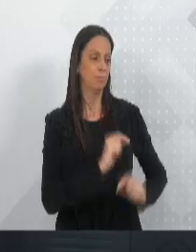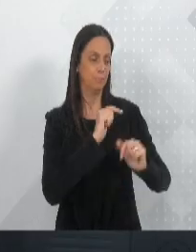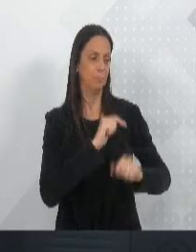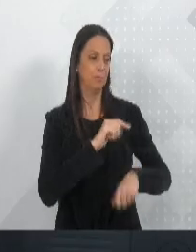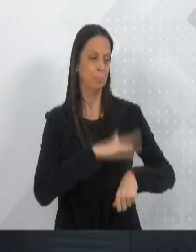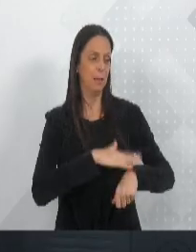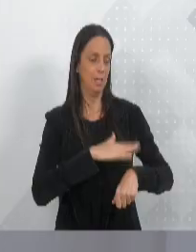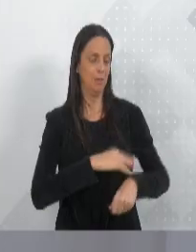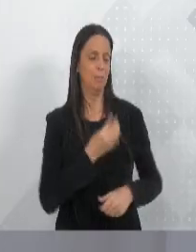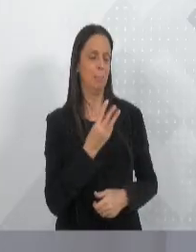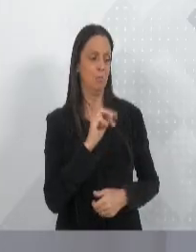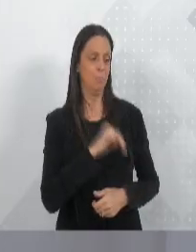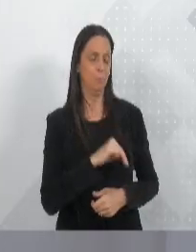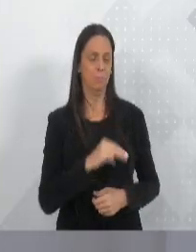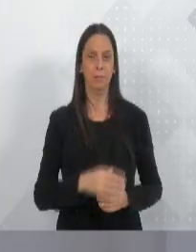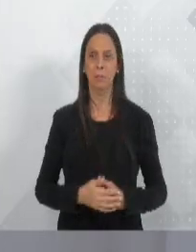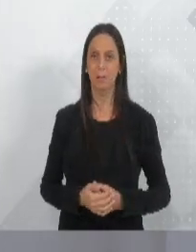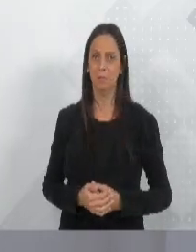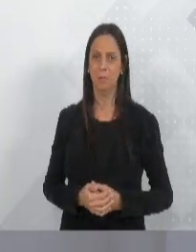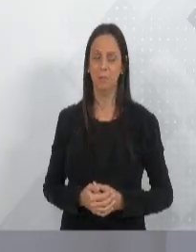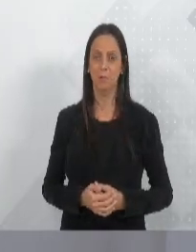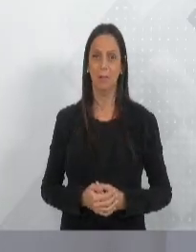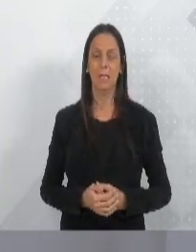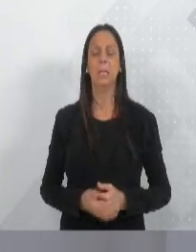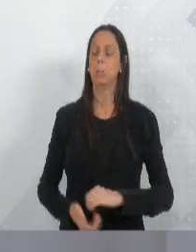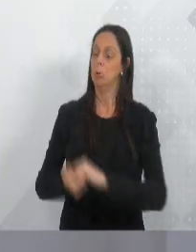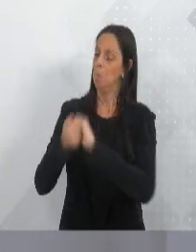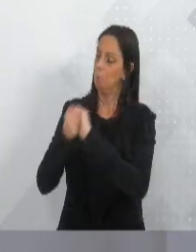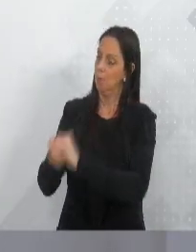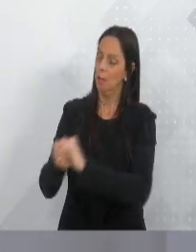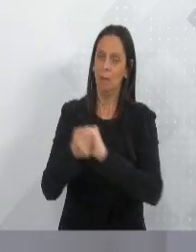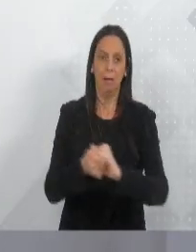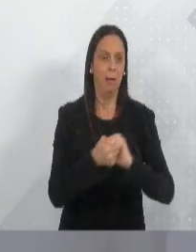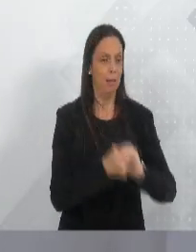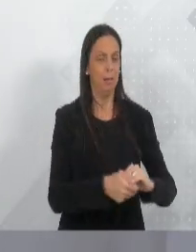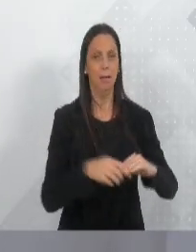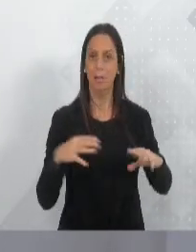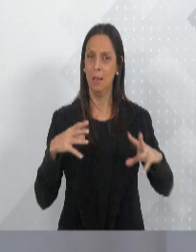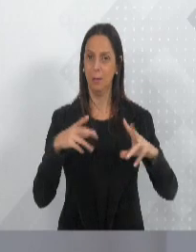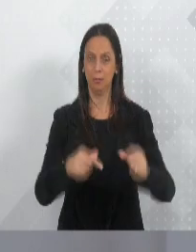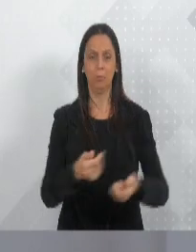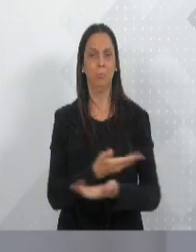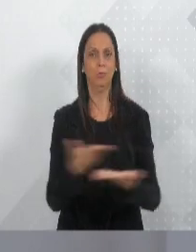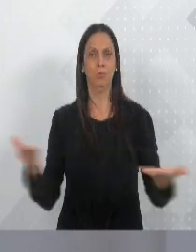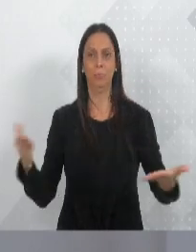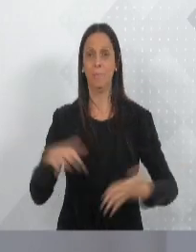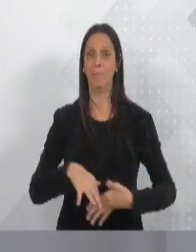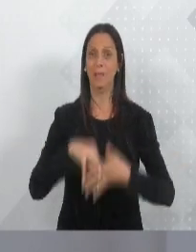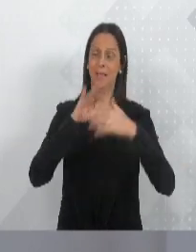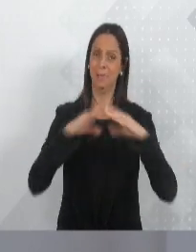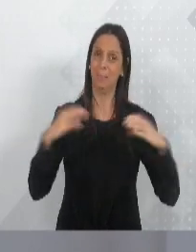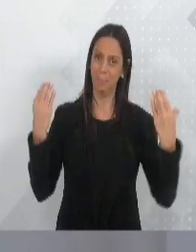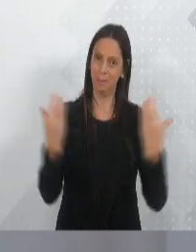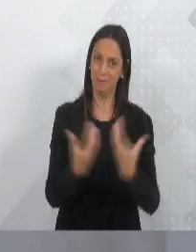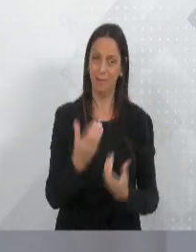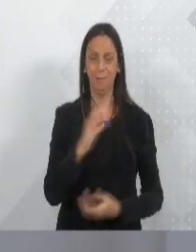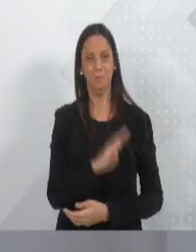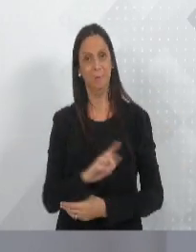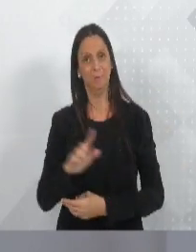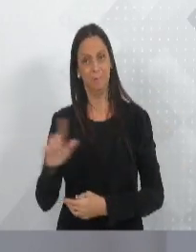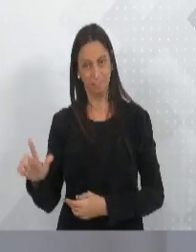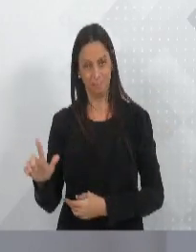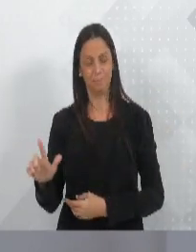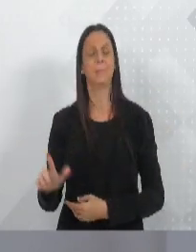três minutos vossa exelência deixo aqui meus parabéns a todos os líderes comunitários de Blumenal